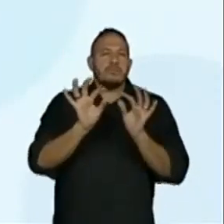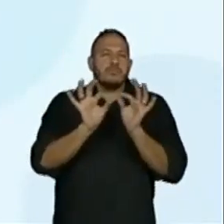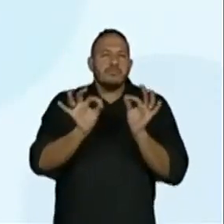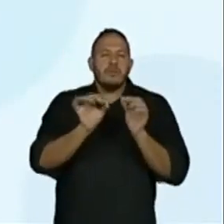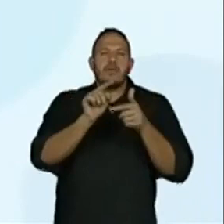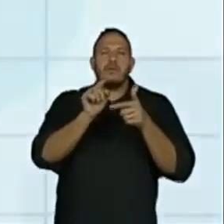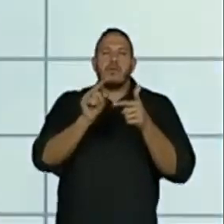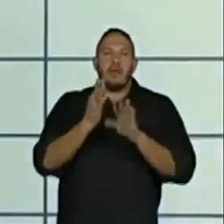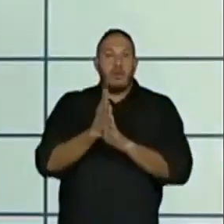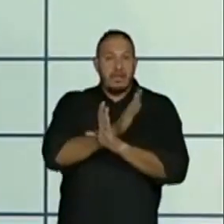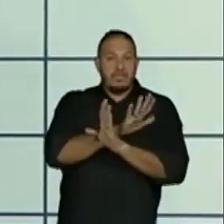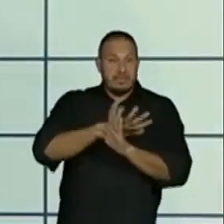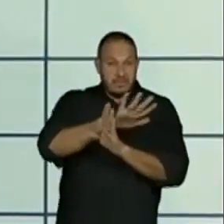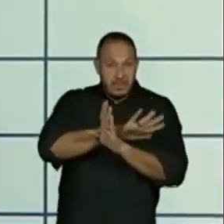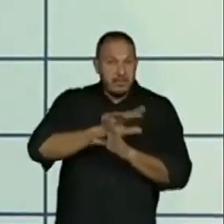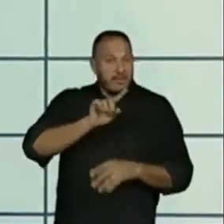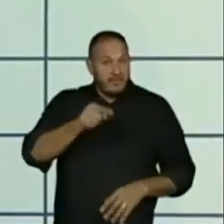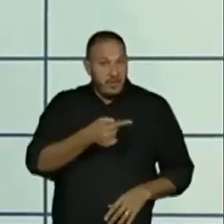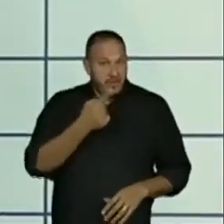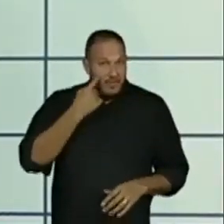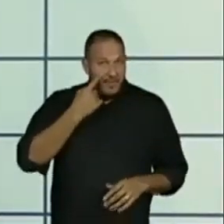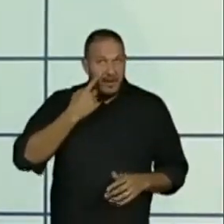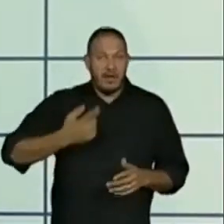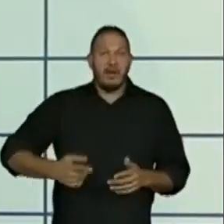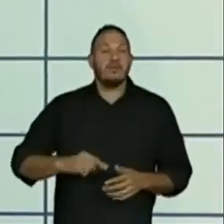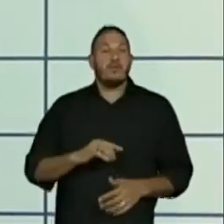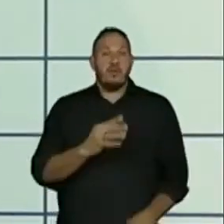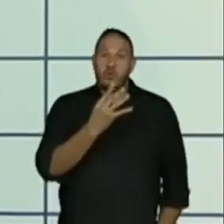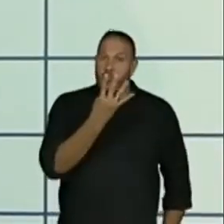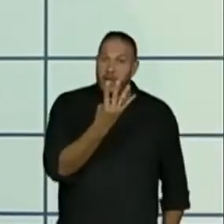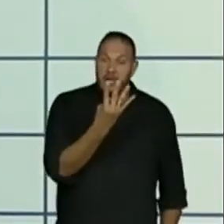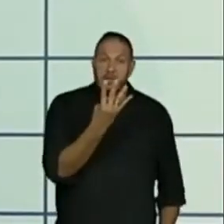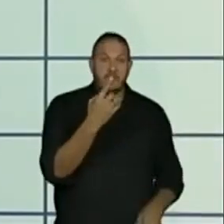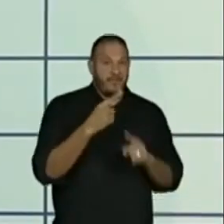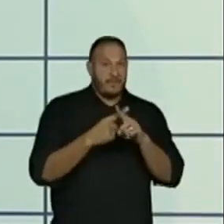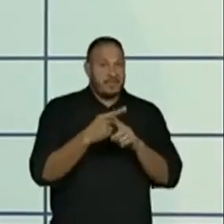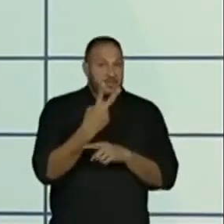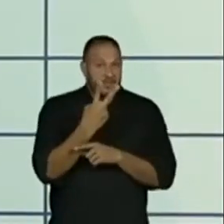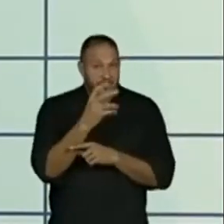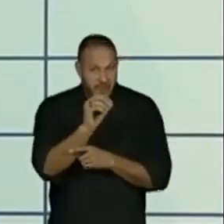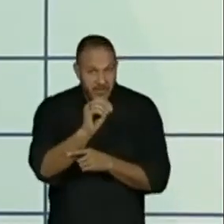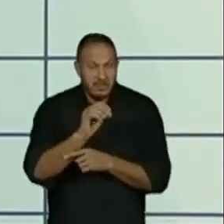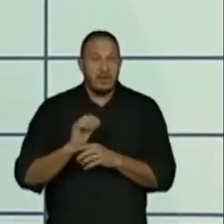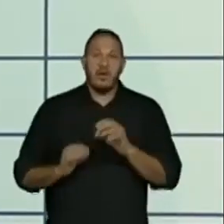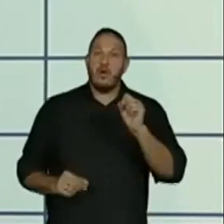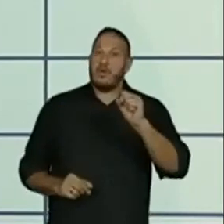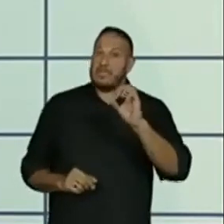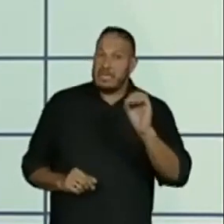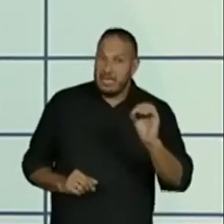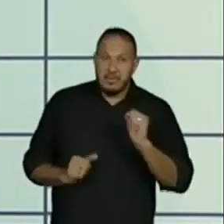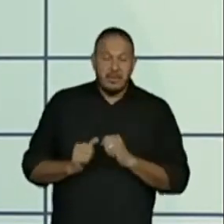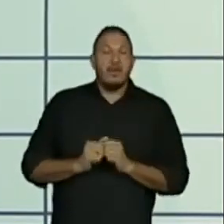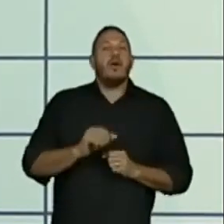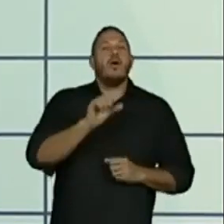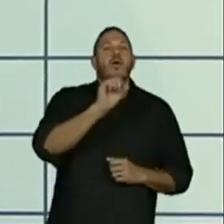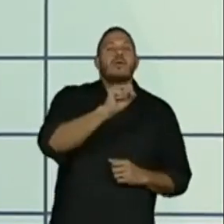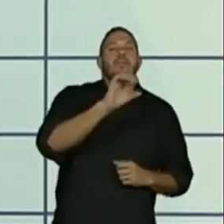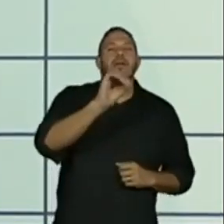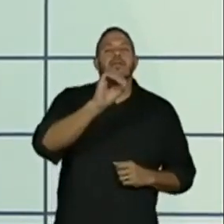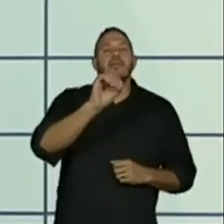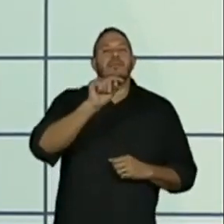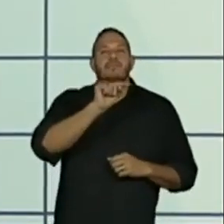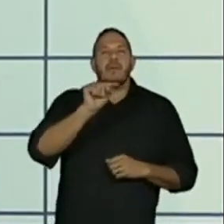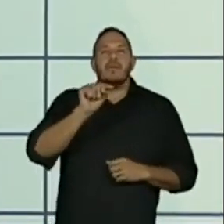lado esquerdo da vírgula. Então, 4 vezes 20, 80. 80 menos